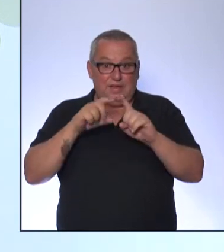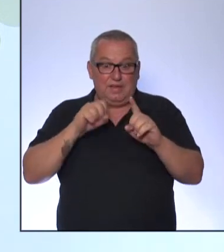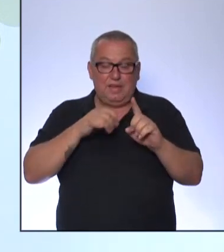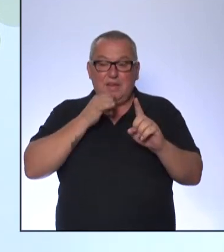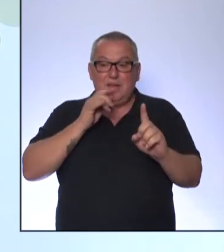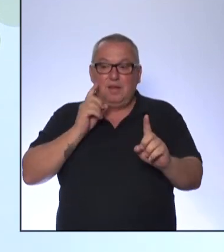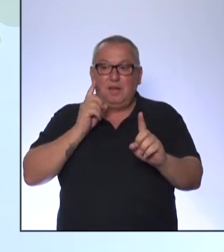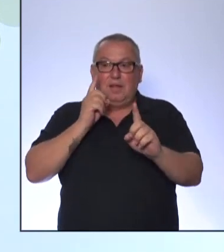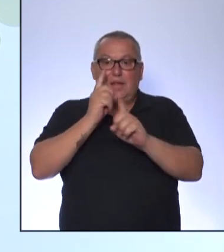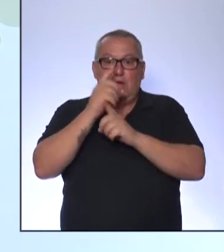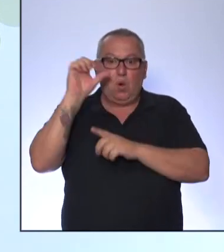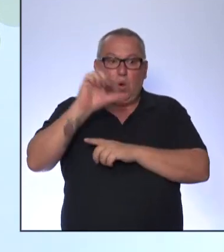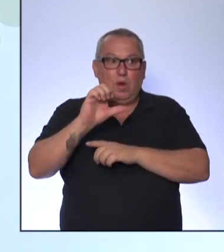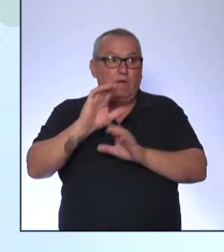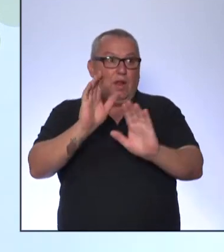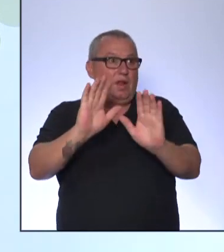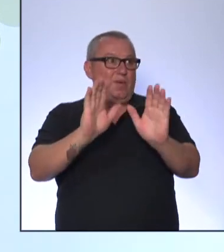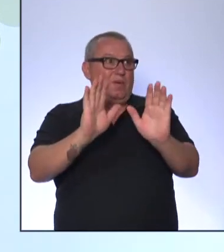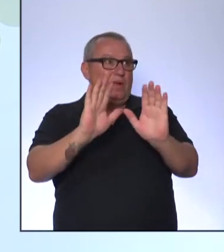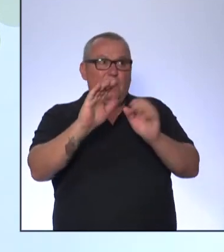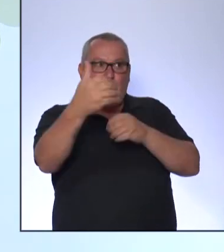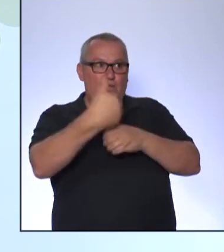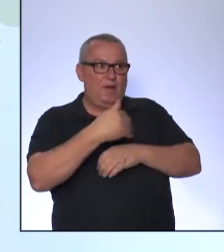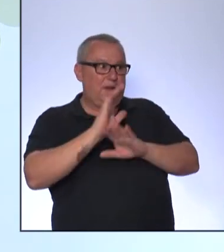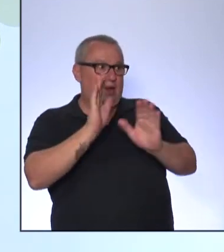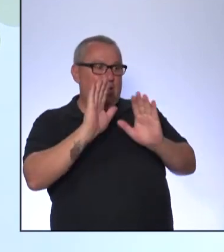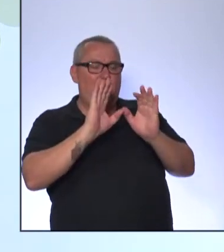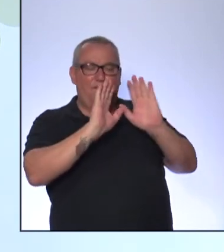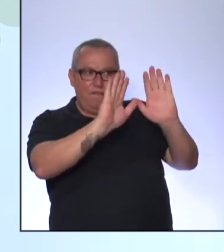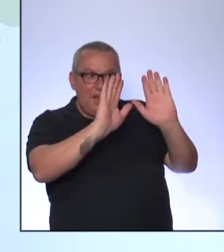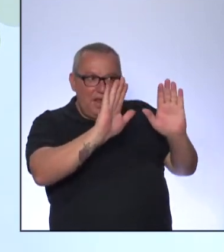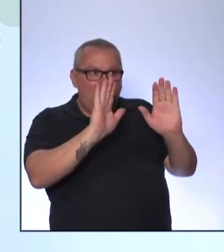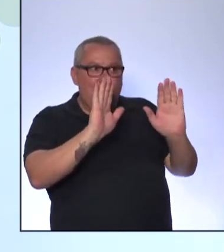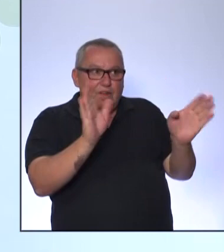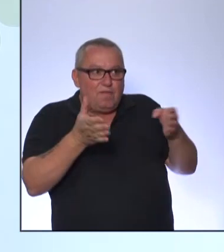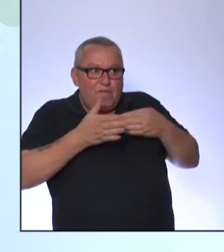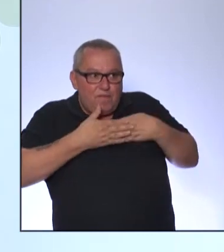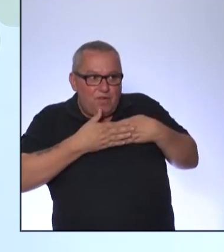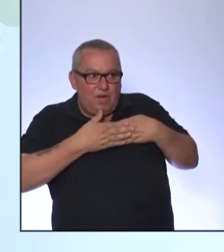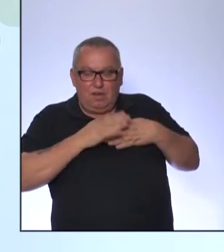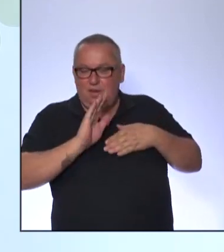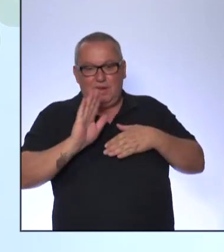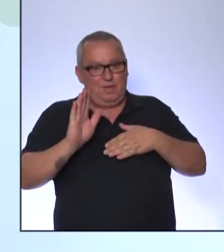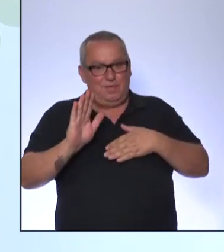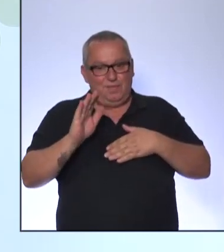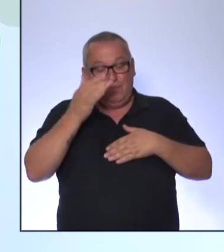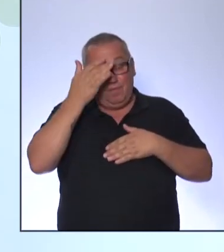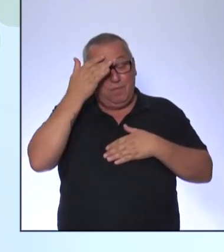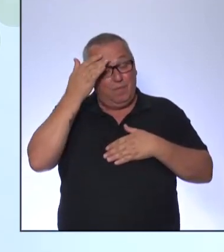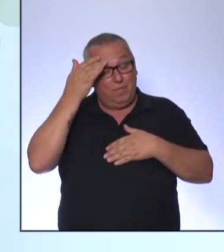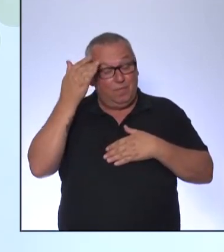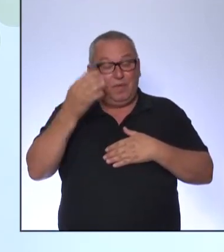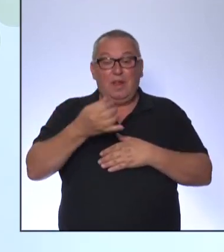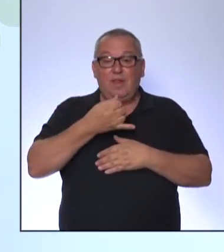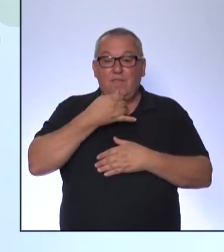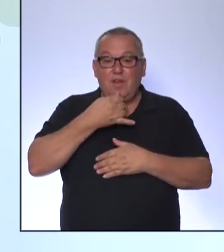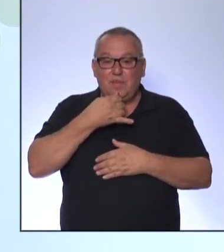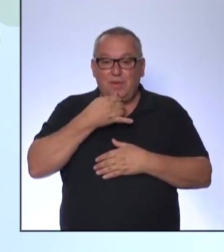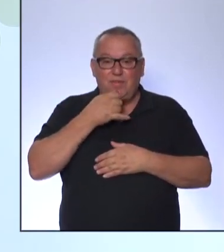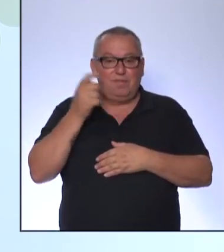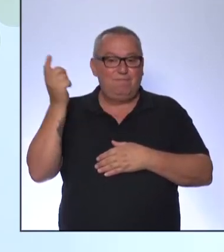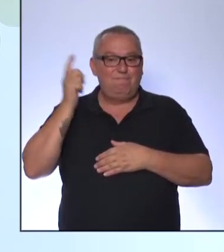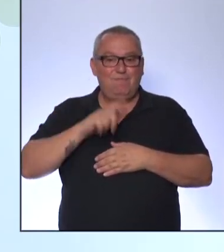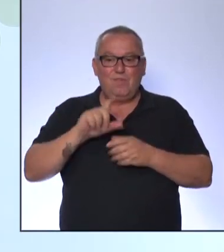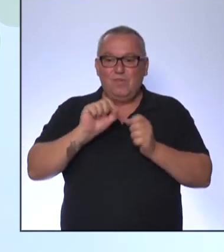repente, com algo negativo, ela fala, não, não, você não vai entrar. Deixa aí fora, eu não quero. Não. Infelizmente, ela não tem essa capacidade.